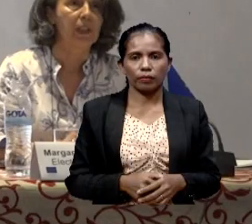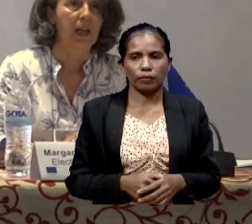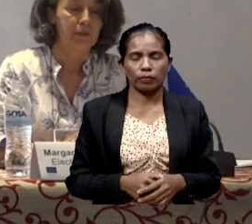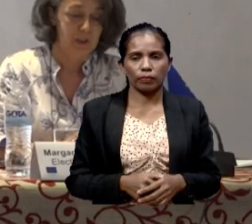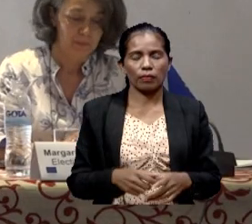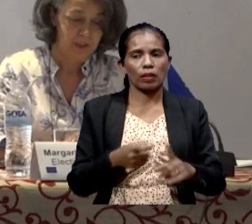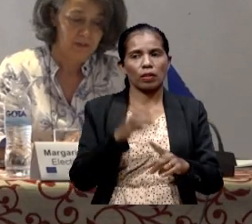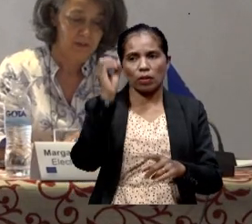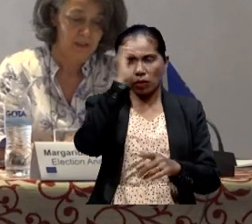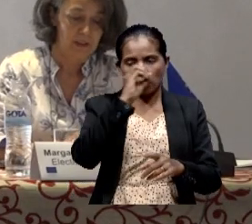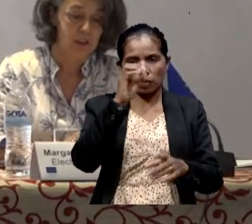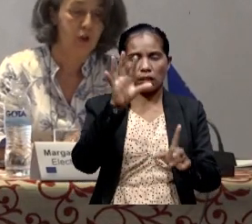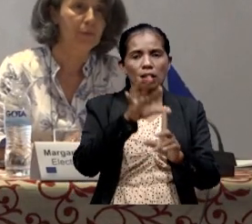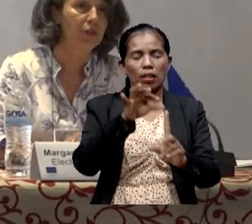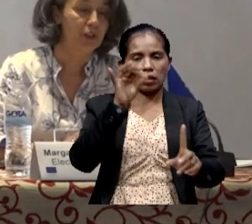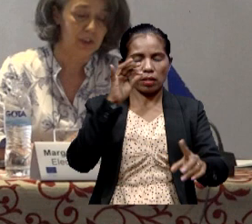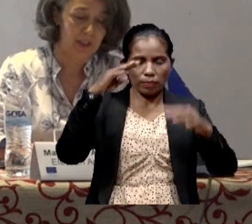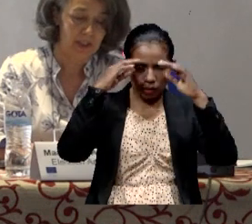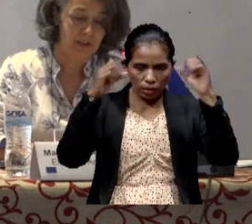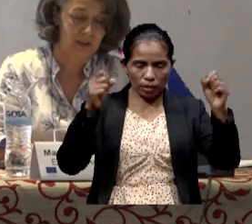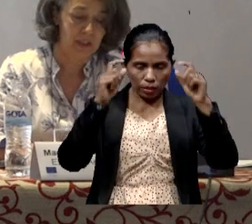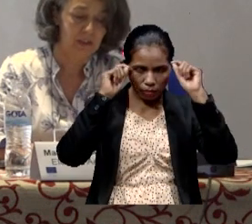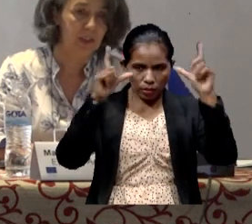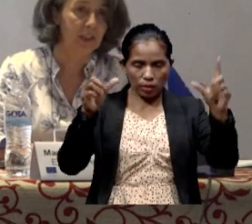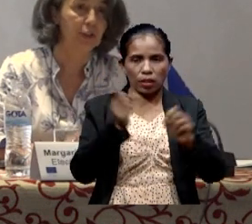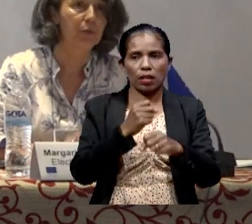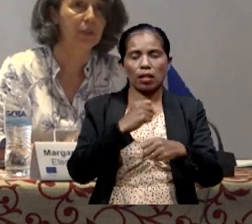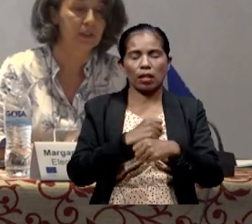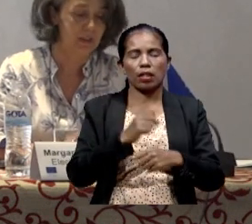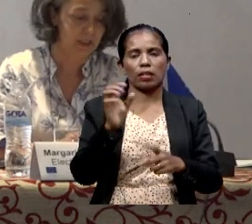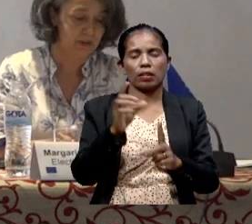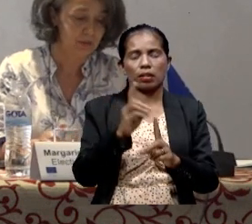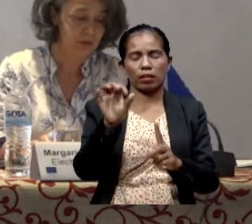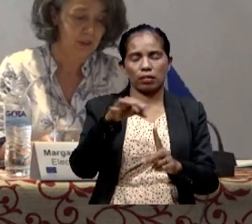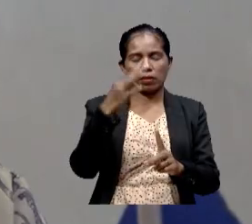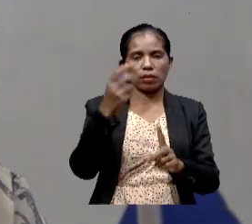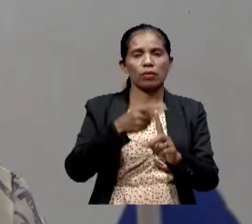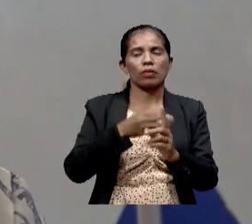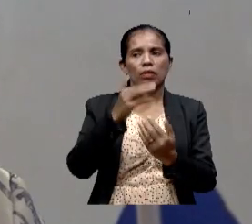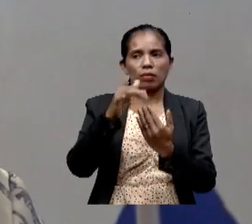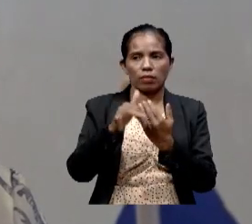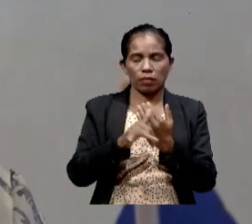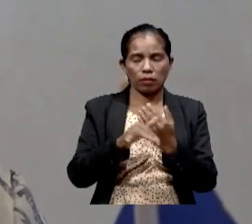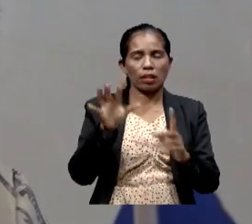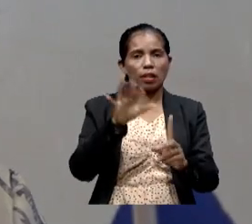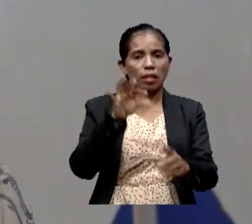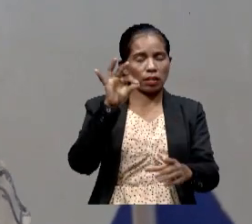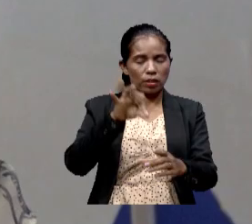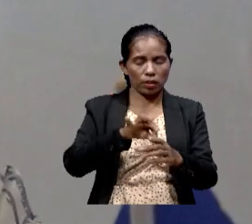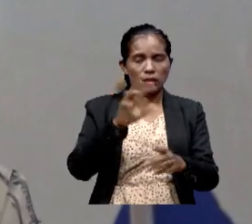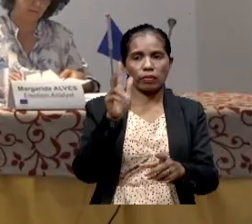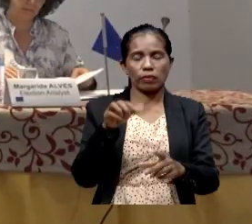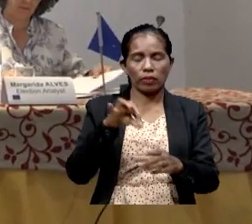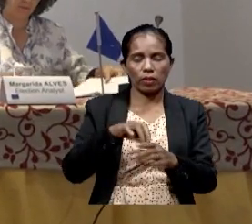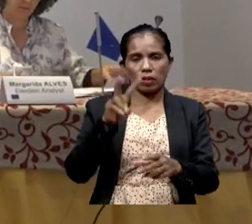Rússia Observação Eleição Presidencial Timor-Leste na Berialize e a Lourenço Recencia Fulan Março. Eleição Segunda Volta na Berralau e